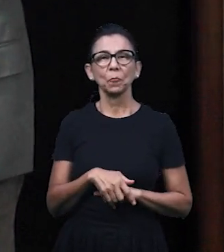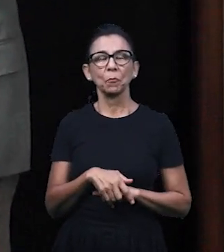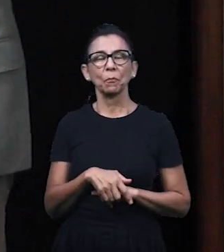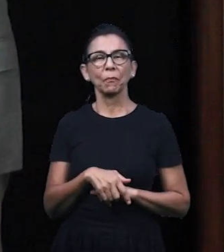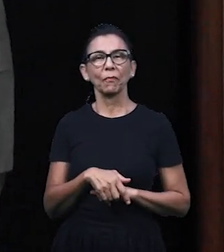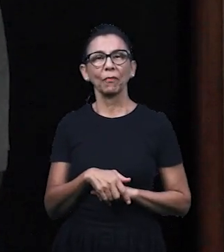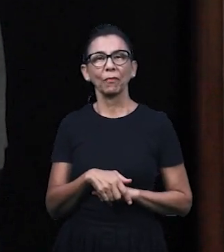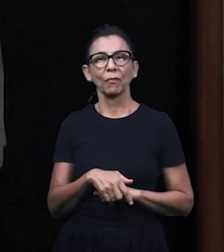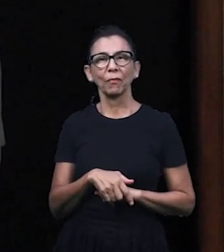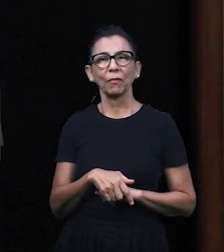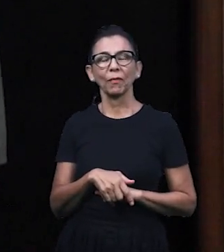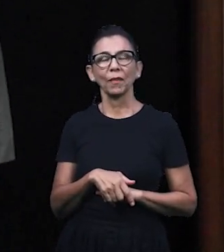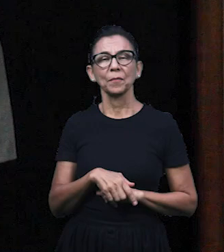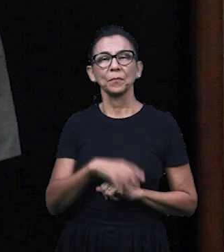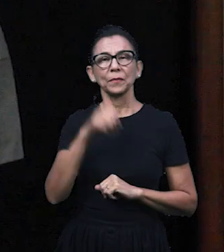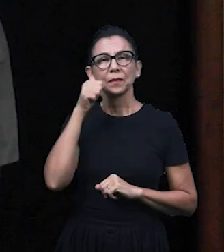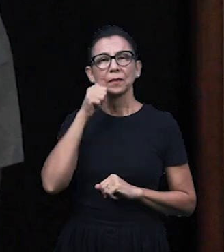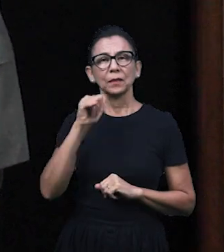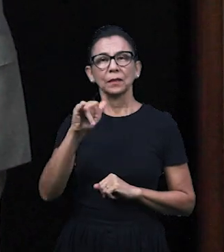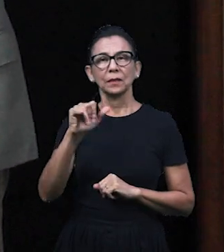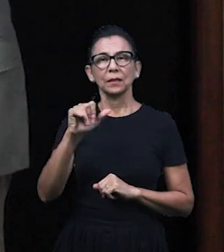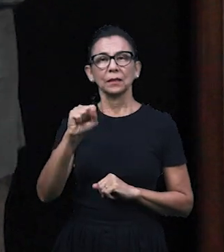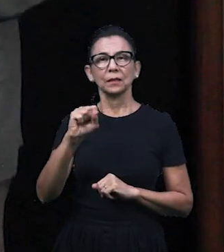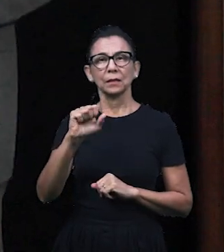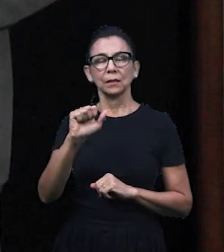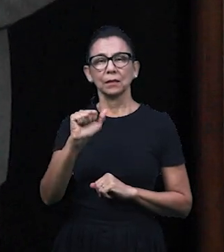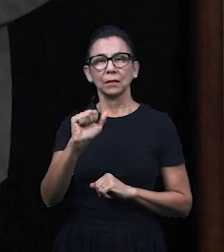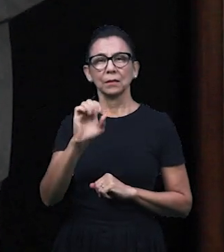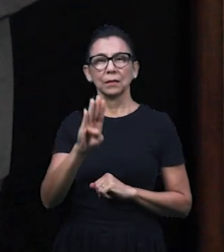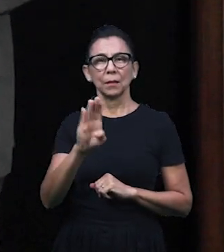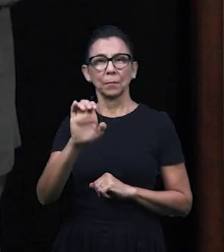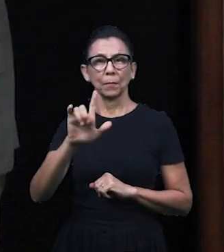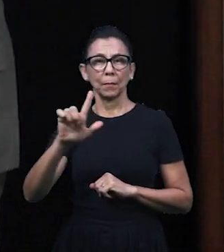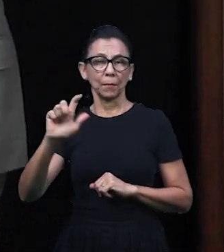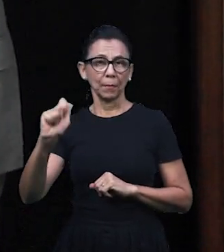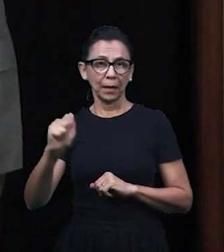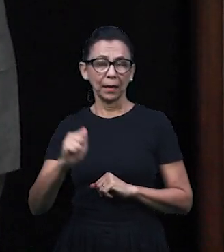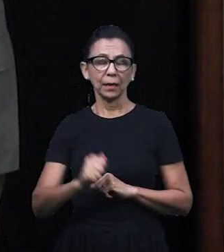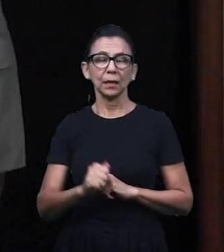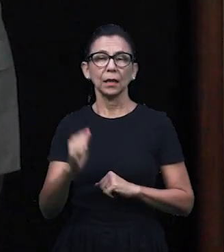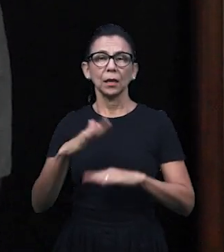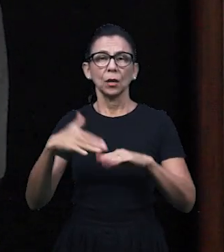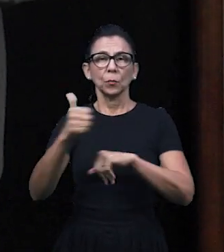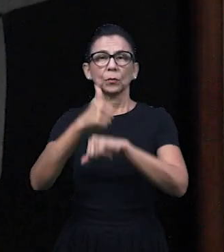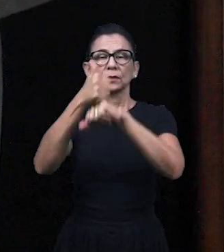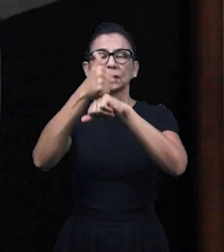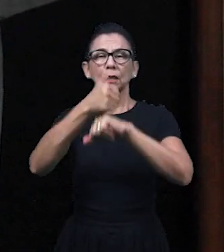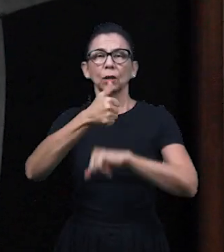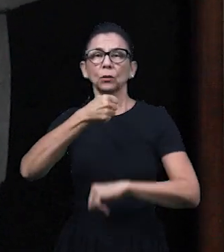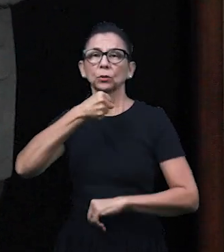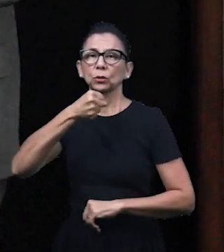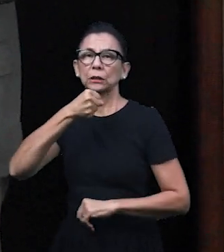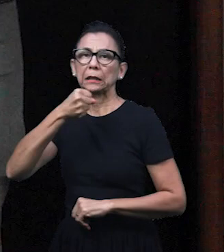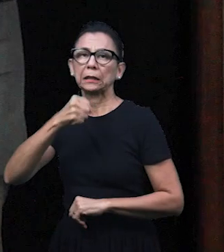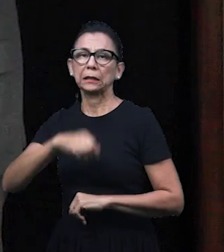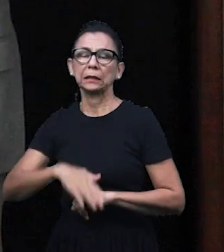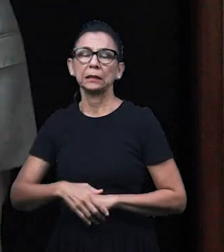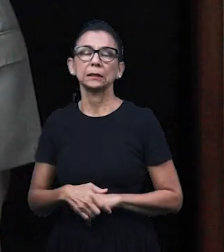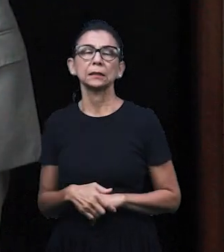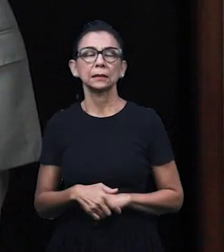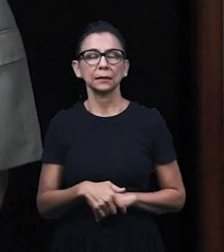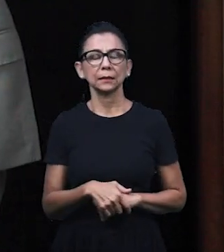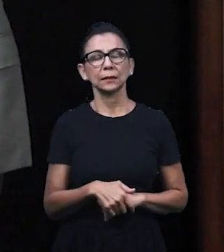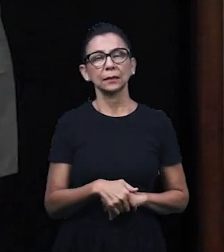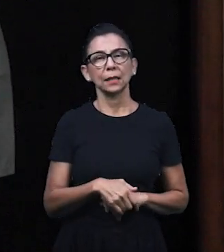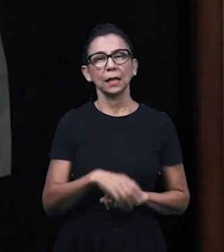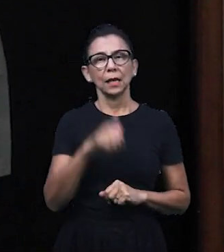Pelto, da América do Norte. A nossa irmã Isabela é jornalista, é esposa do pastor Donald Pelto, que mora nos Estados Unidos, e